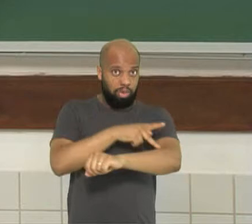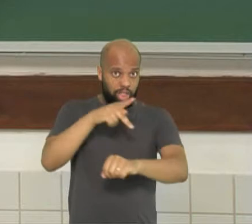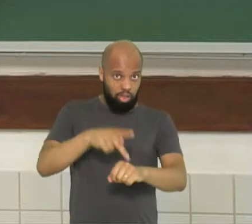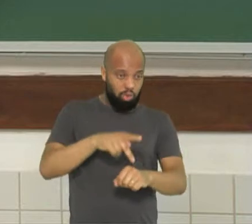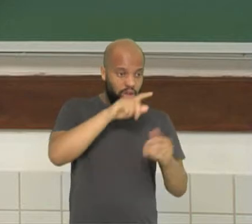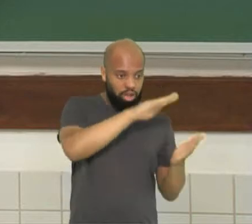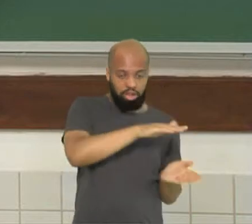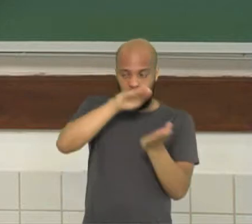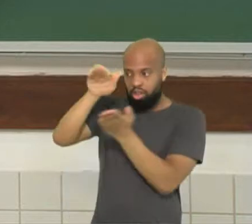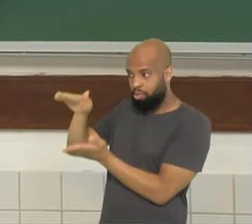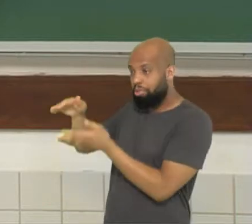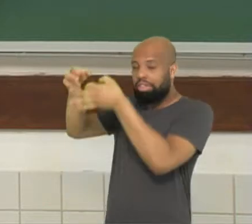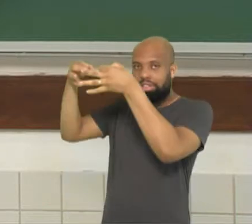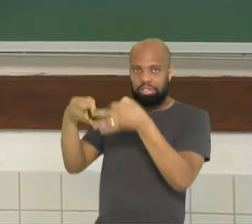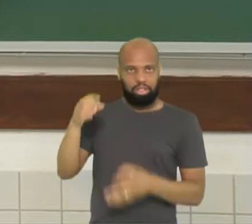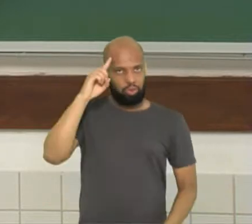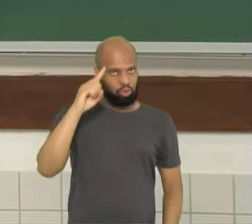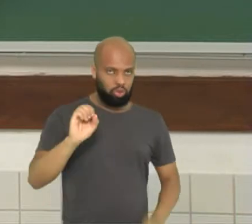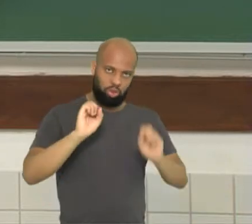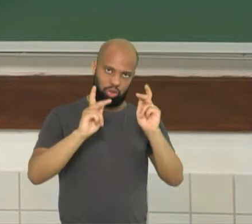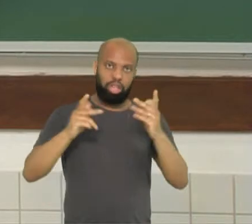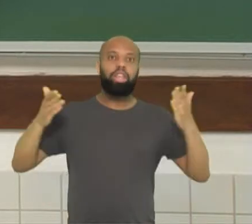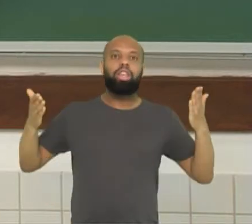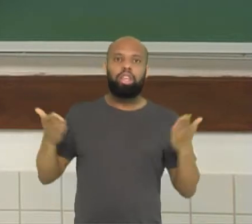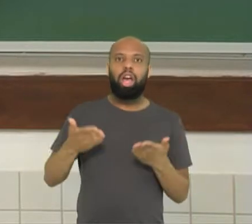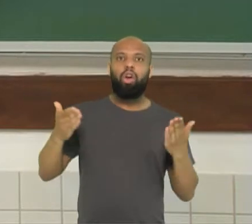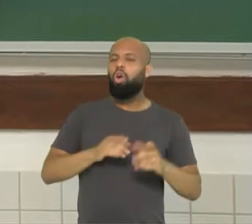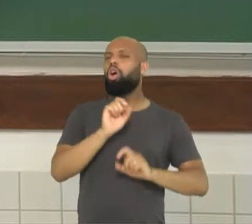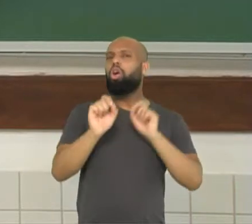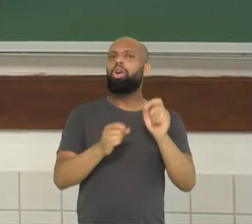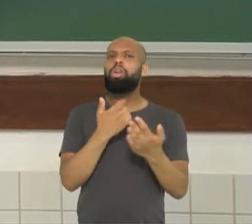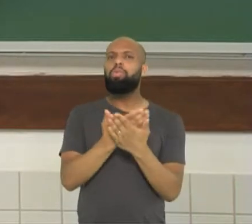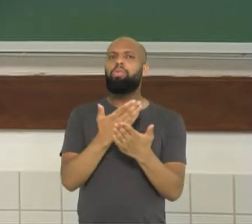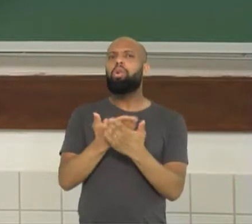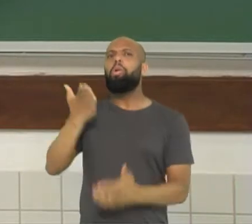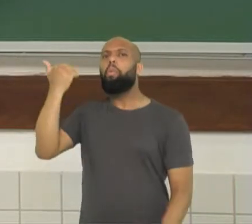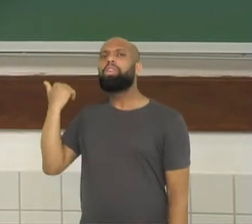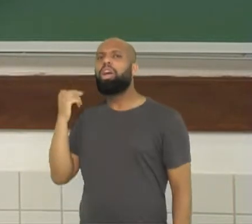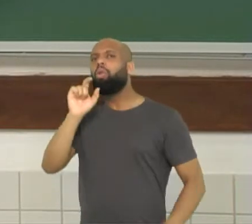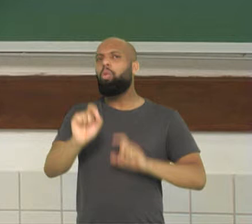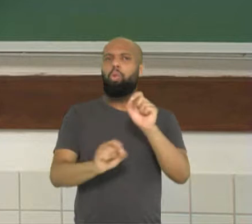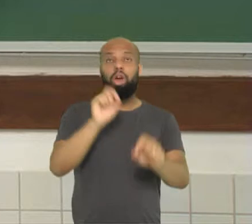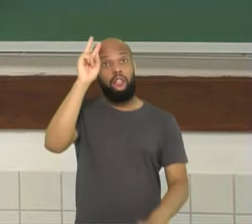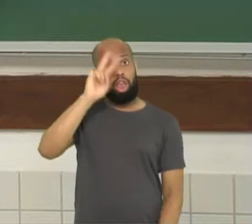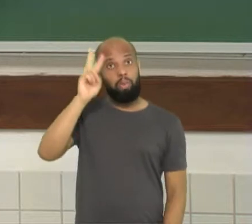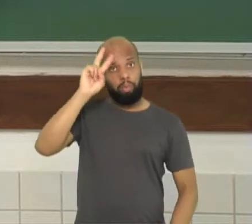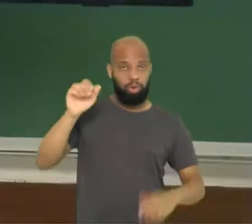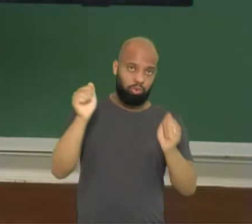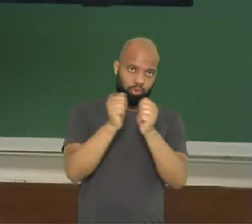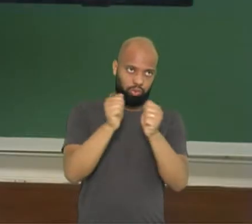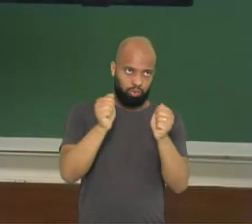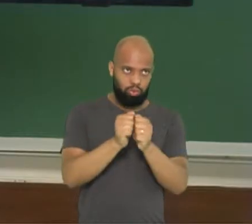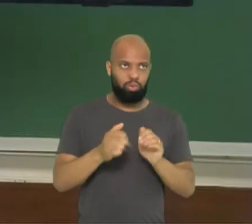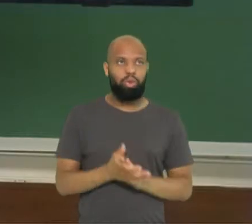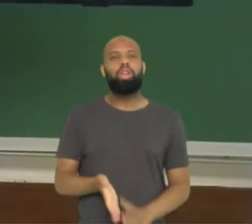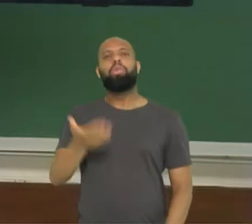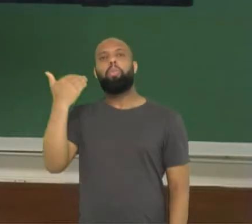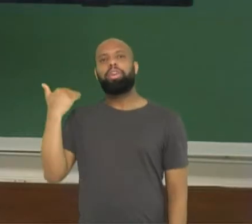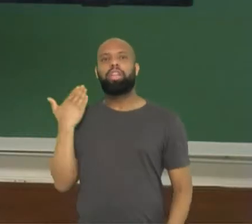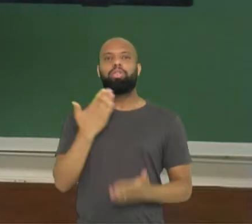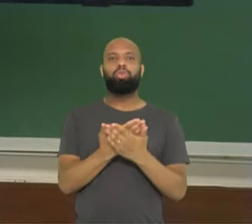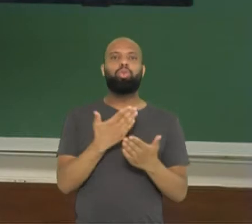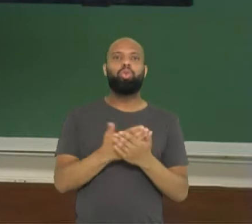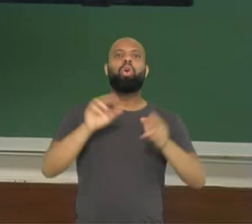com os seus professores. Bien? Vamos ver então o que vocês estudaram na aula anterior, vamos relembrar um pouquinho? Em la